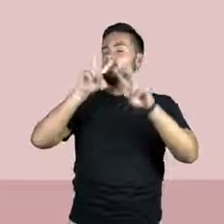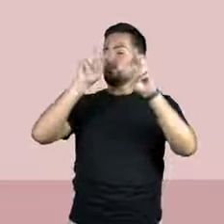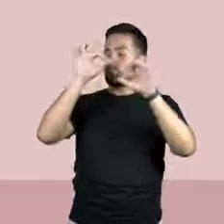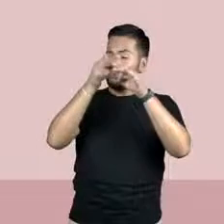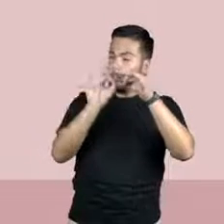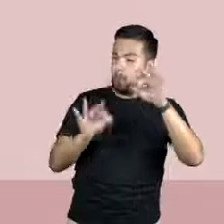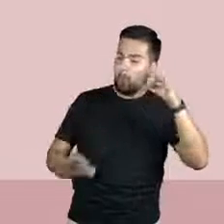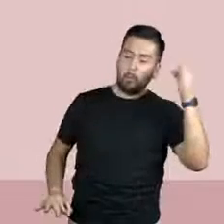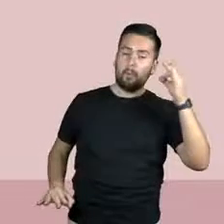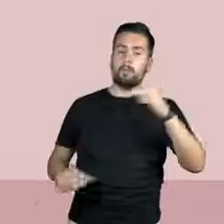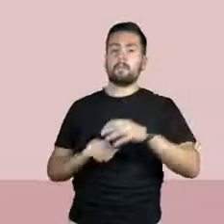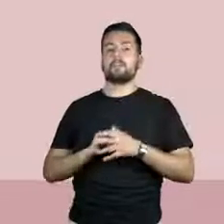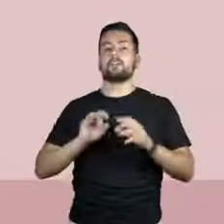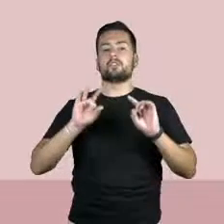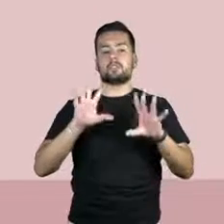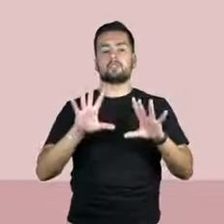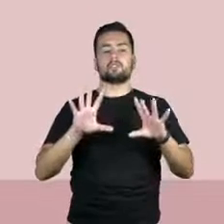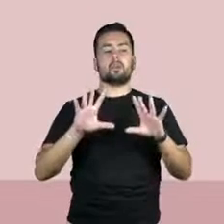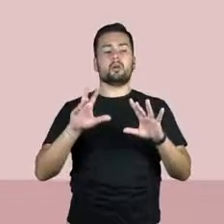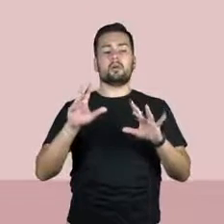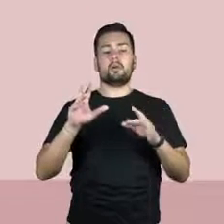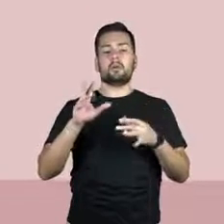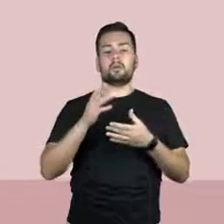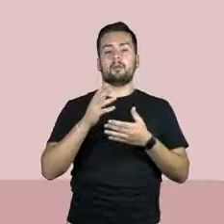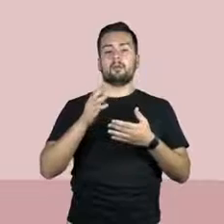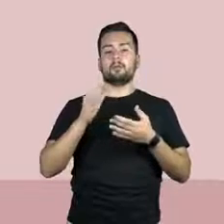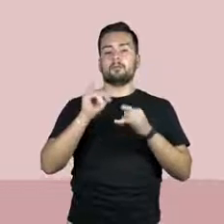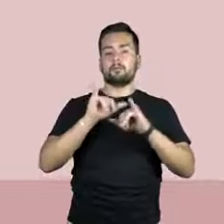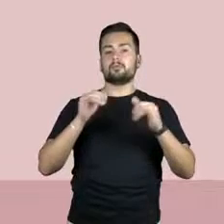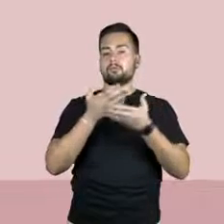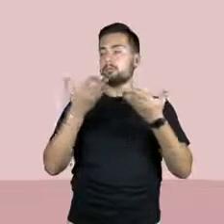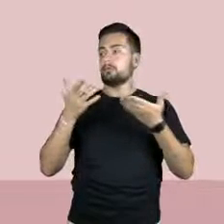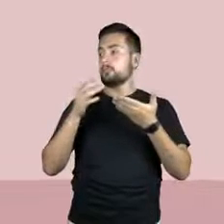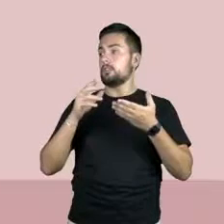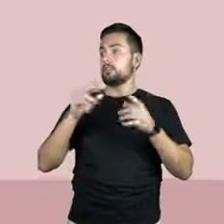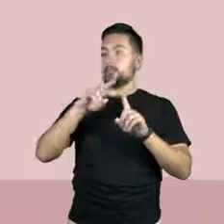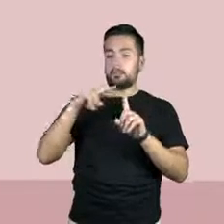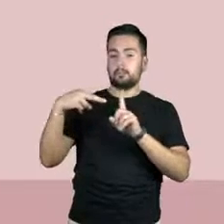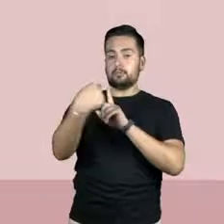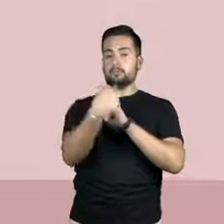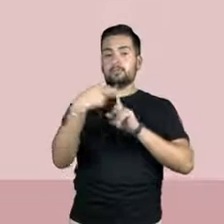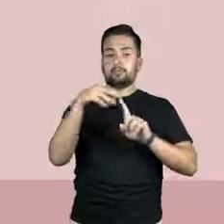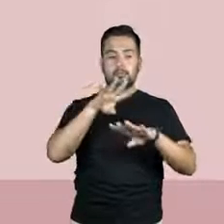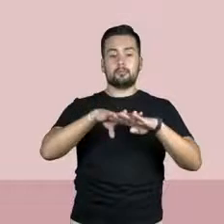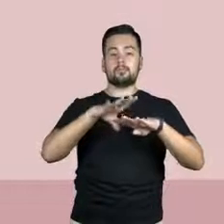para conceituar ele dentro de uma seção, né? E a gente vai conceituar isso do ponto de vista, inclusive, matemático.